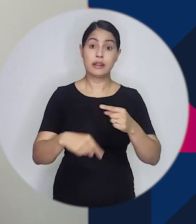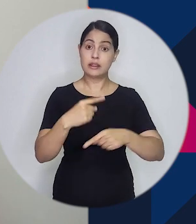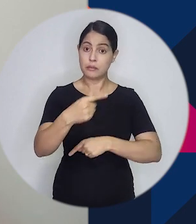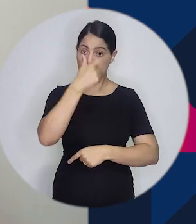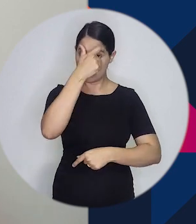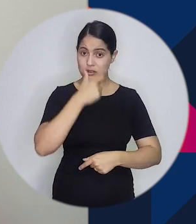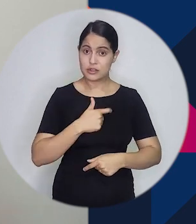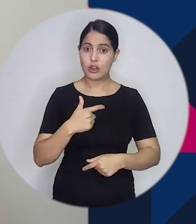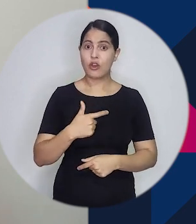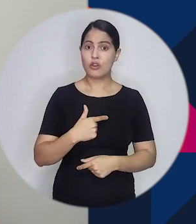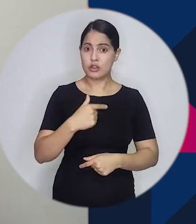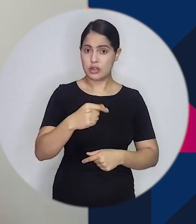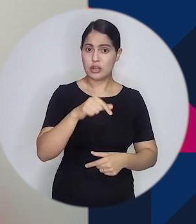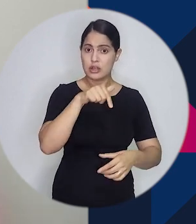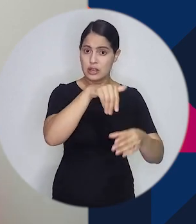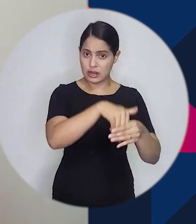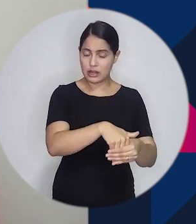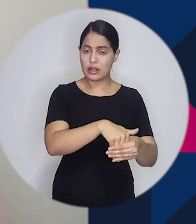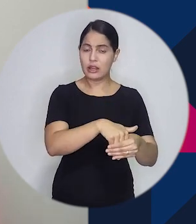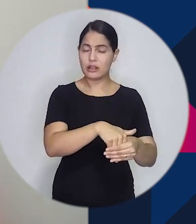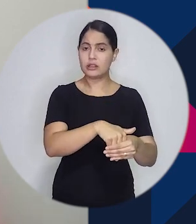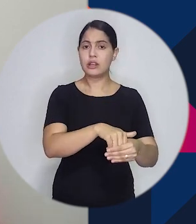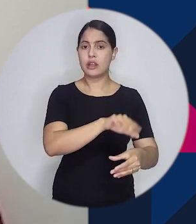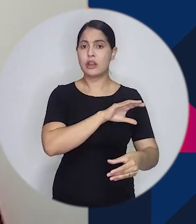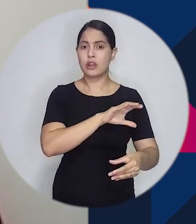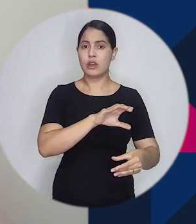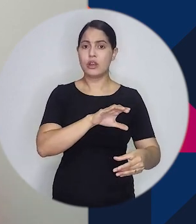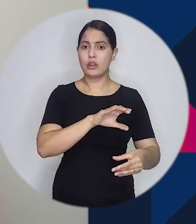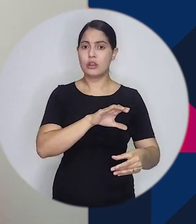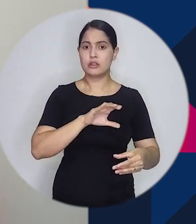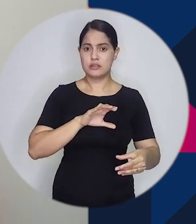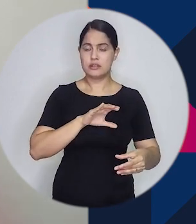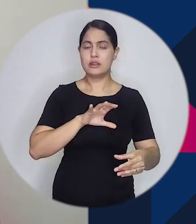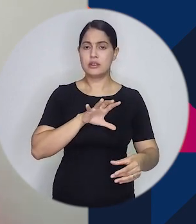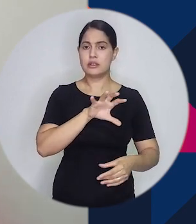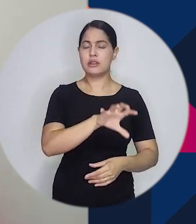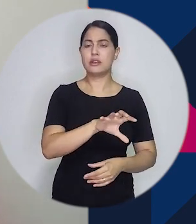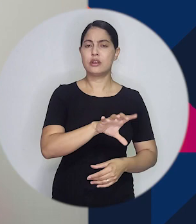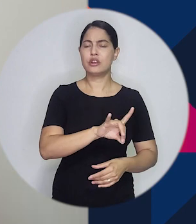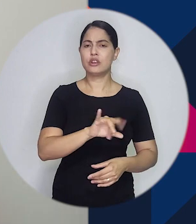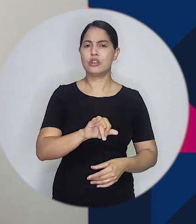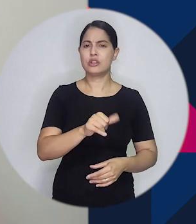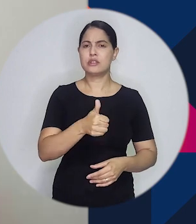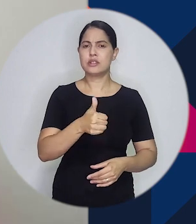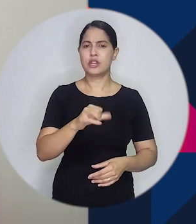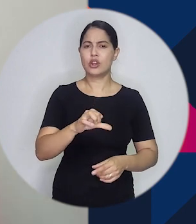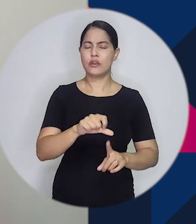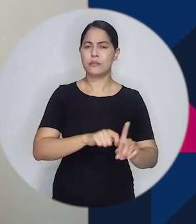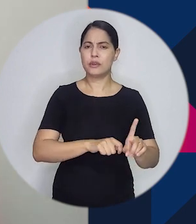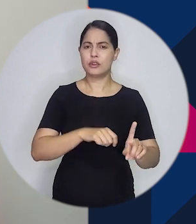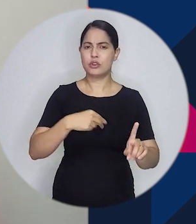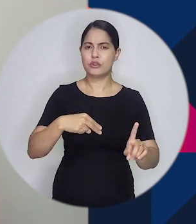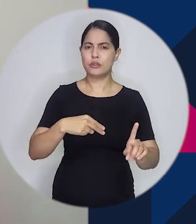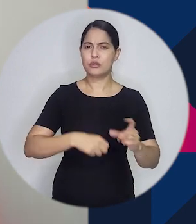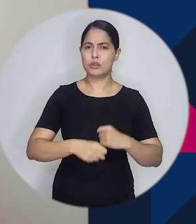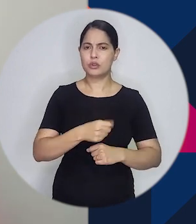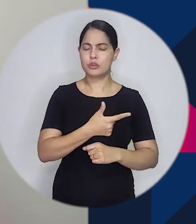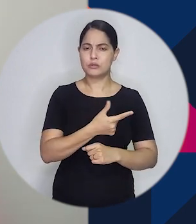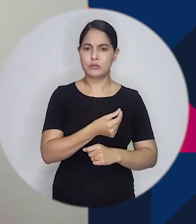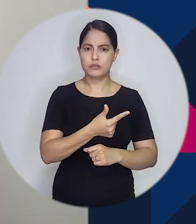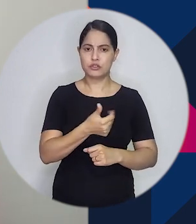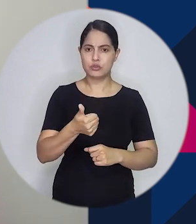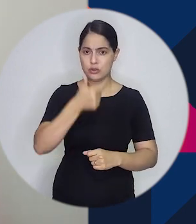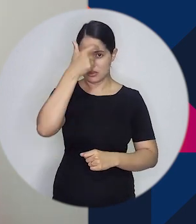campanha. E eu fui eleita também conselheira seccional no dia 19 de novembro de 2021. E aí